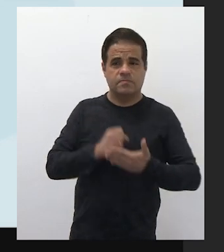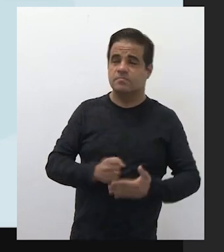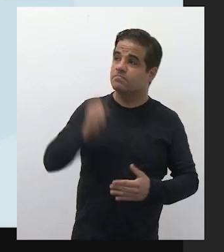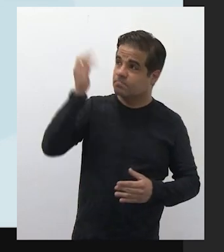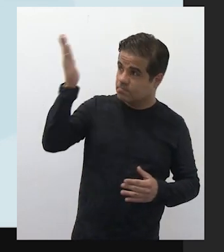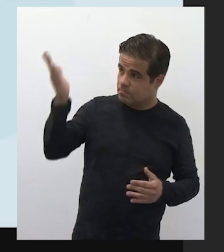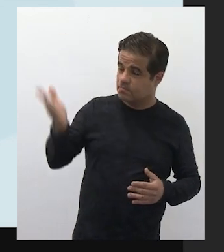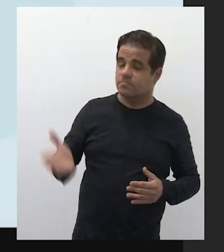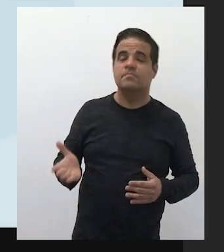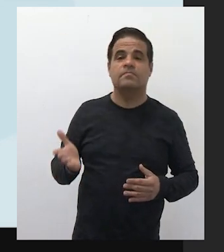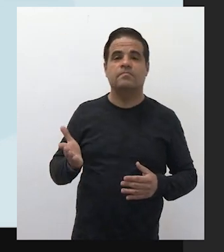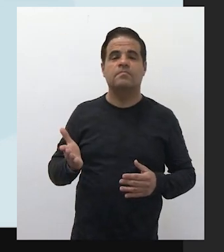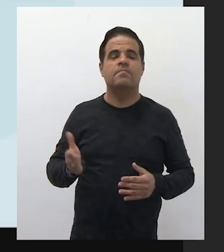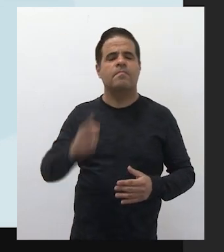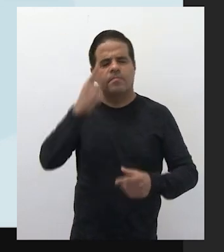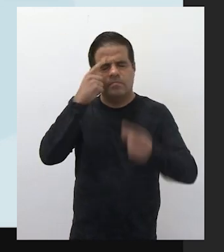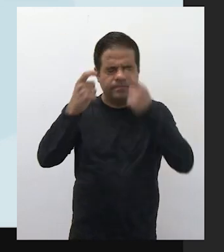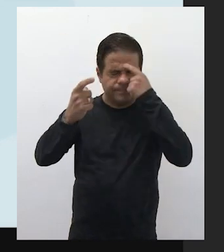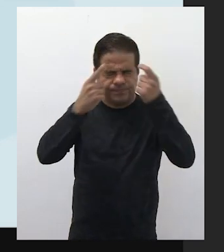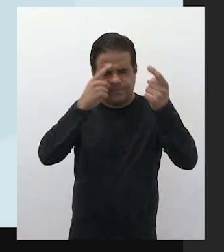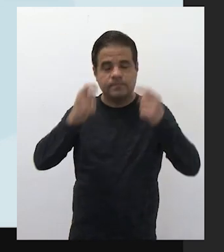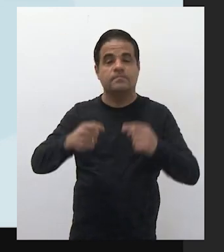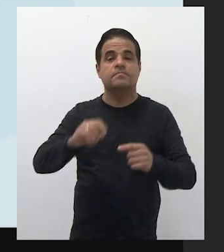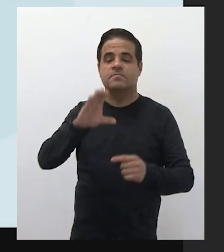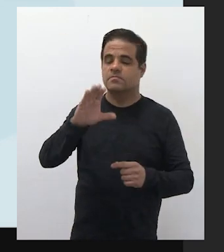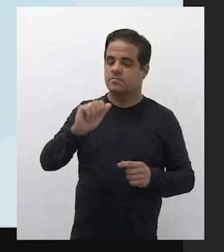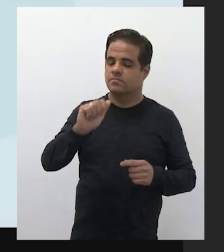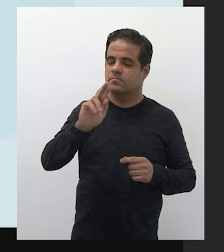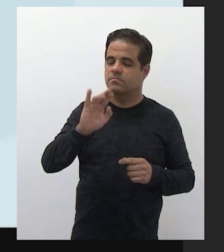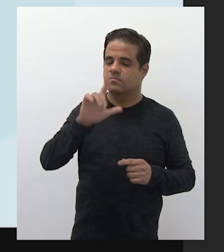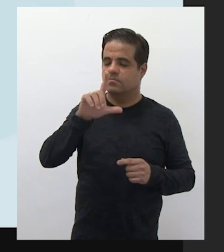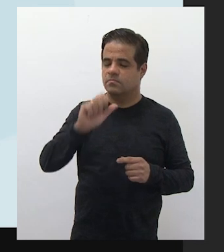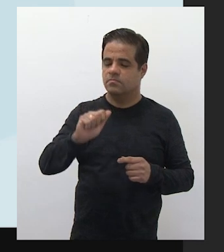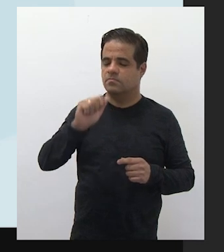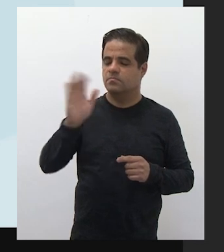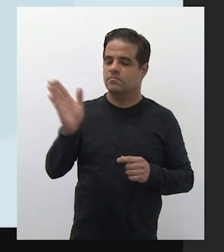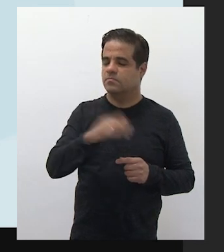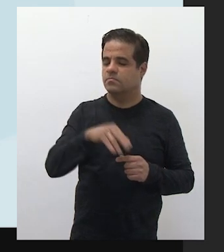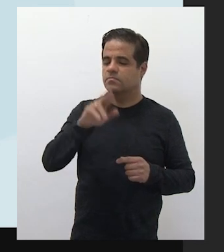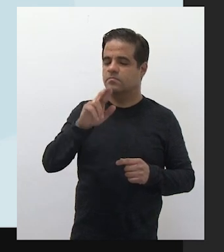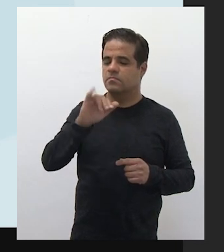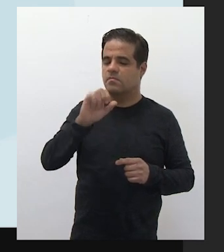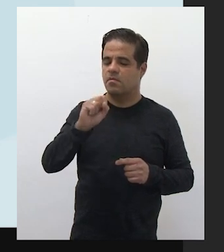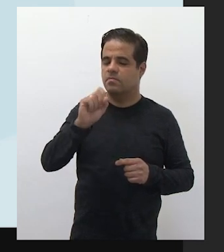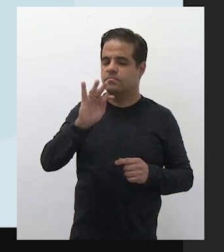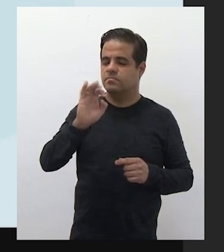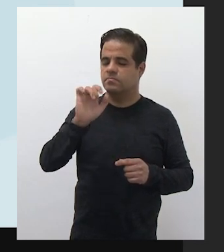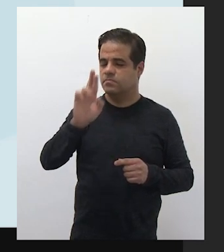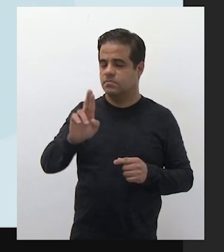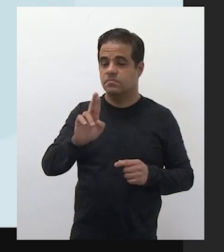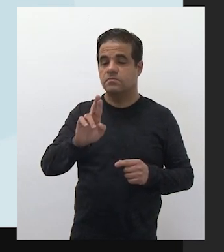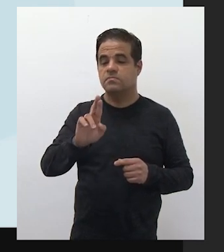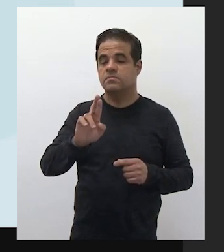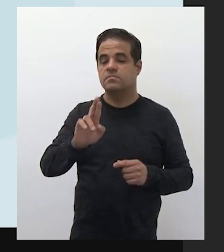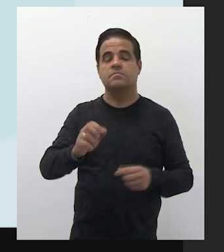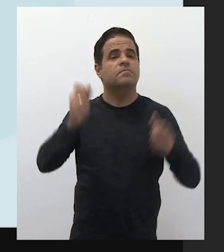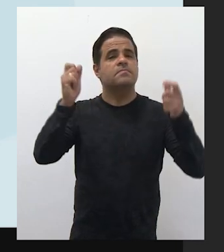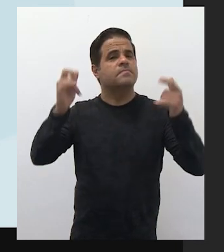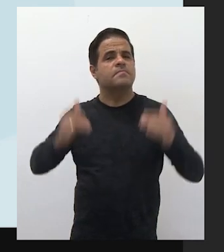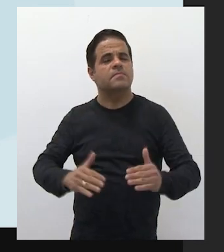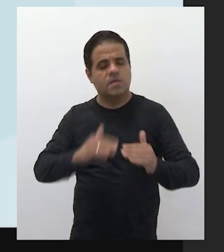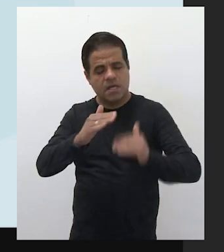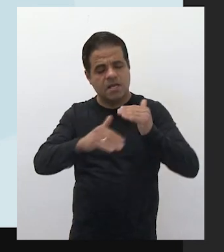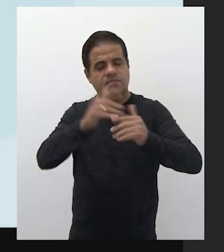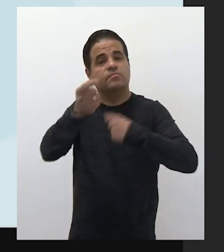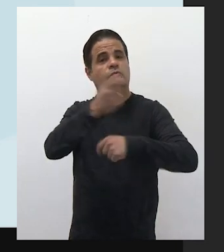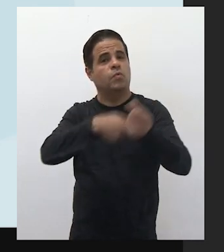pessoal, as ideias da Carla Rister, que ela fala o seguinte, olha, crescimento